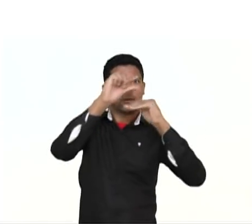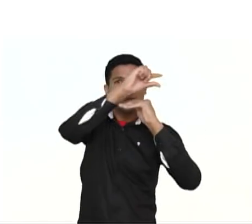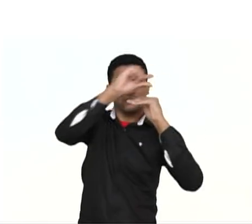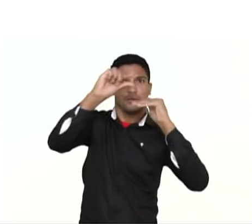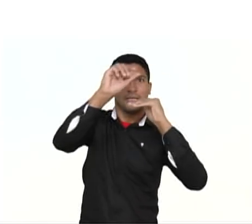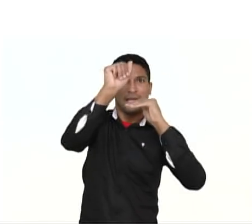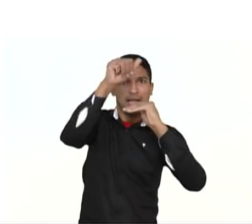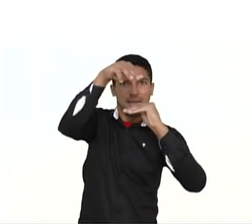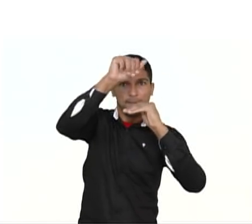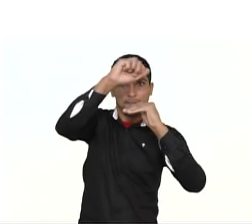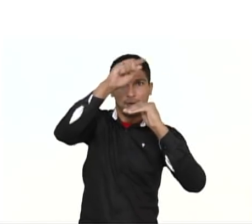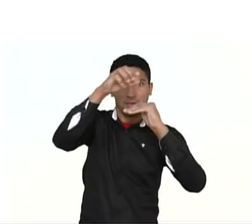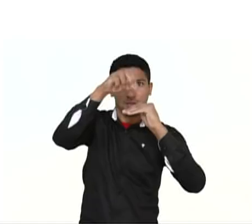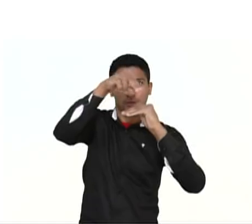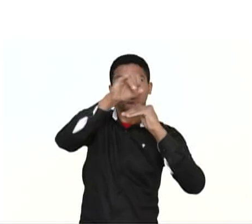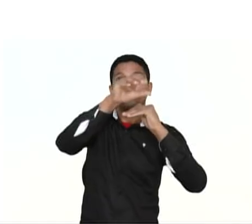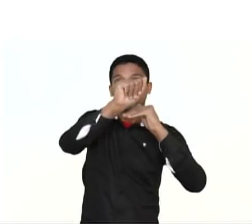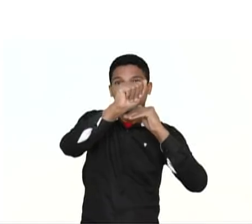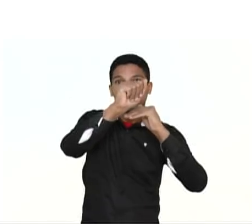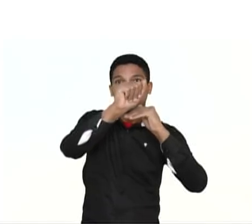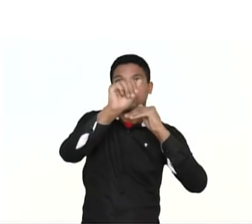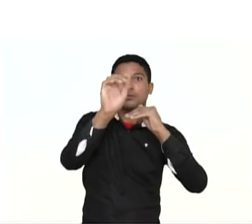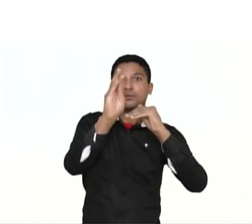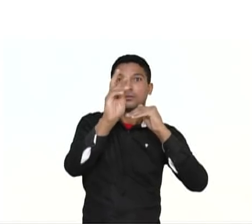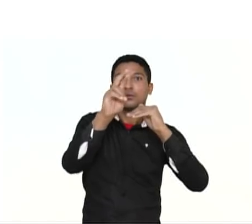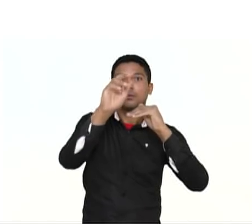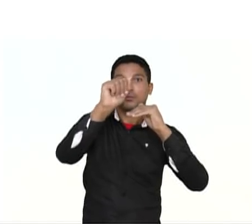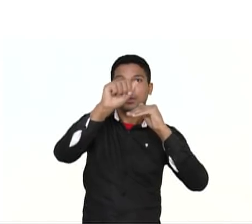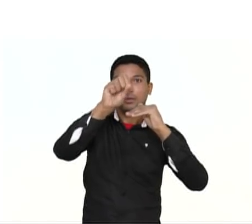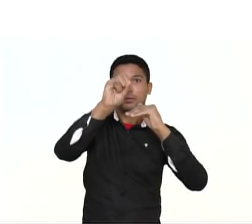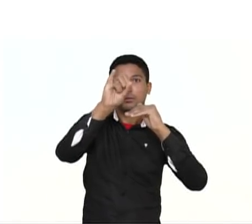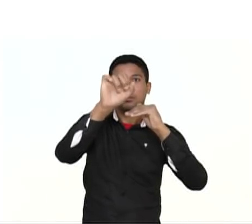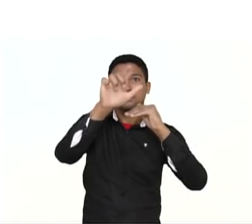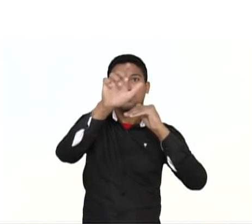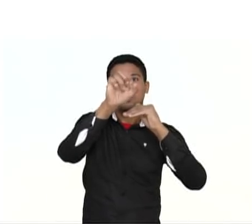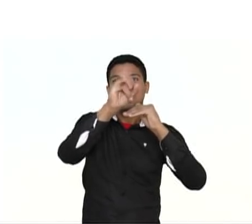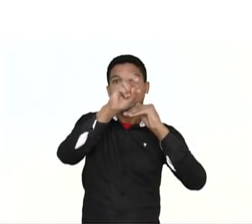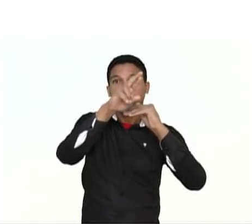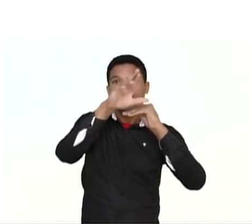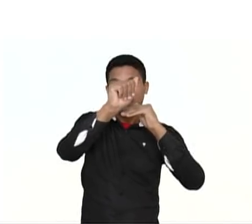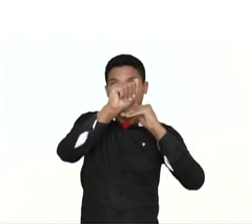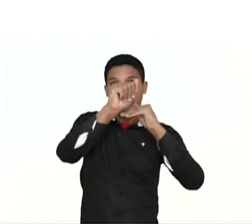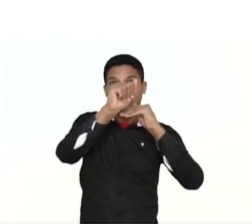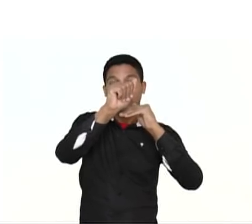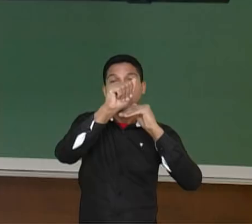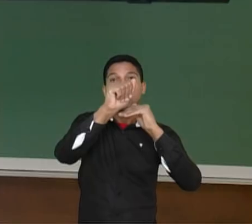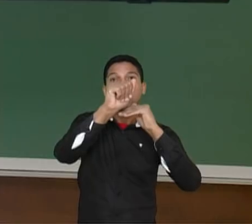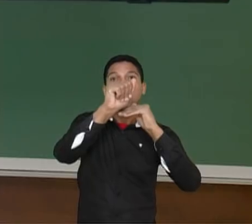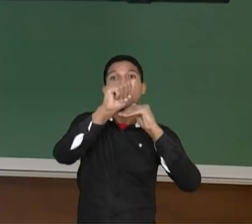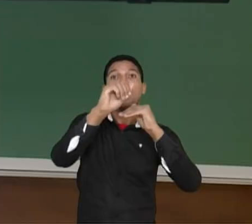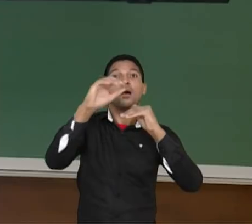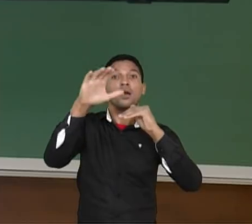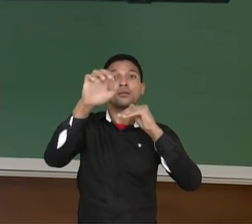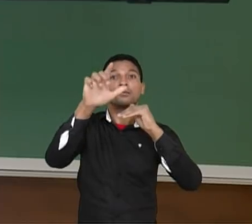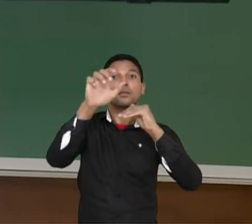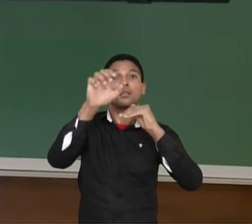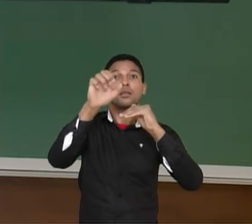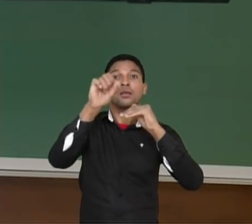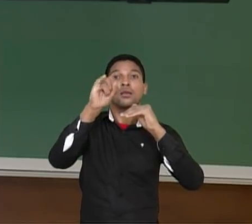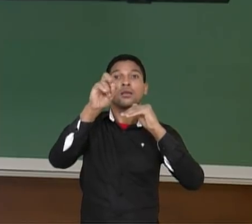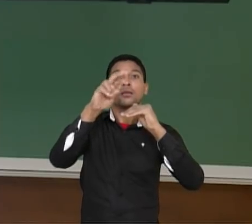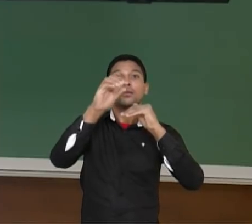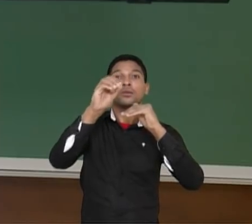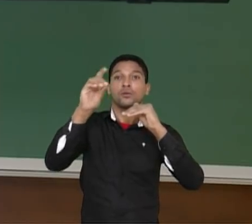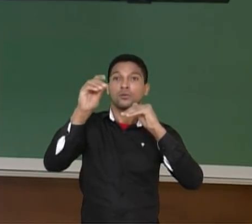enunciado, Amazônia brasileira, celeiro do mundo, que nós não temos um verbo presente, certo? Então, nós chamamos apenas